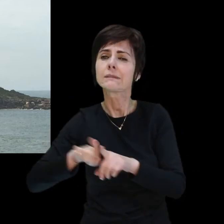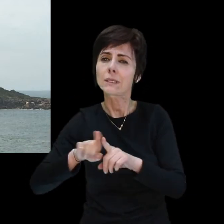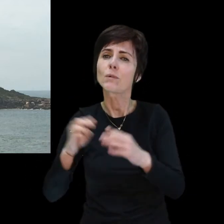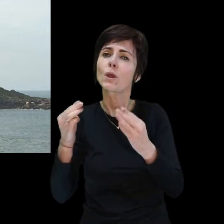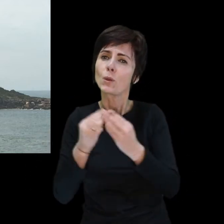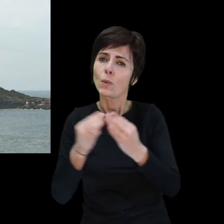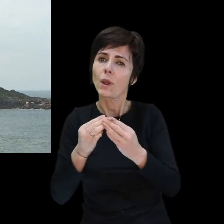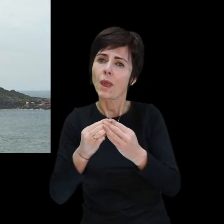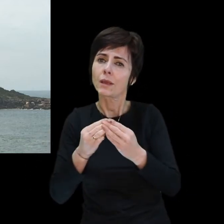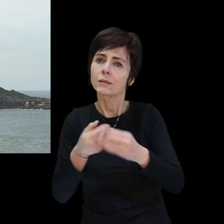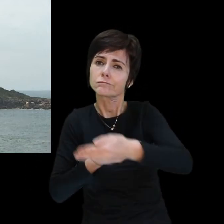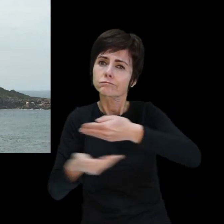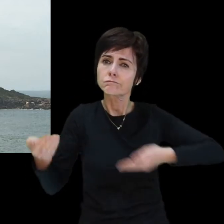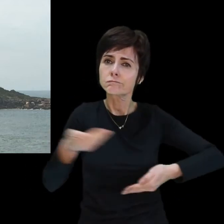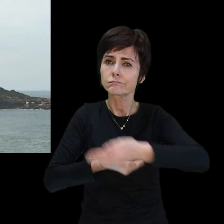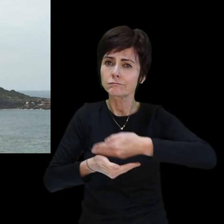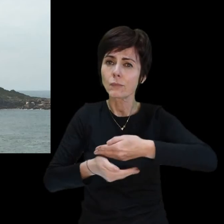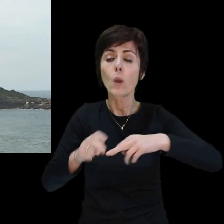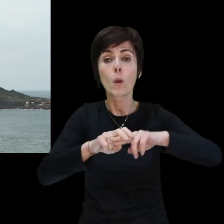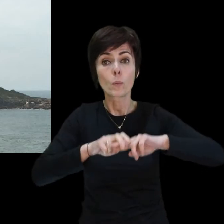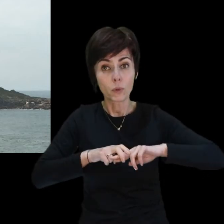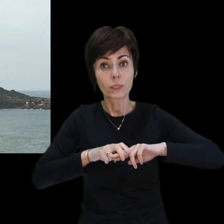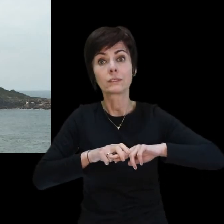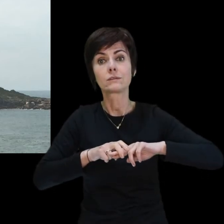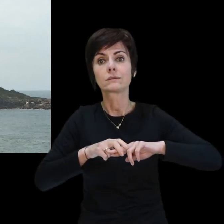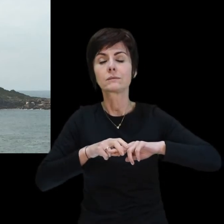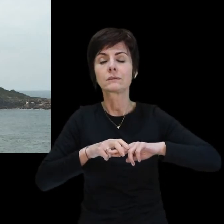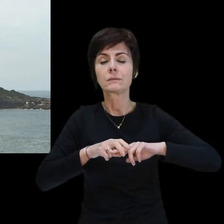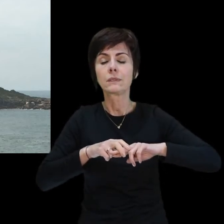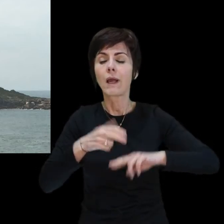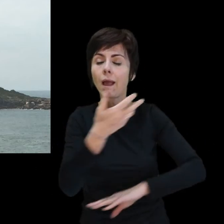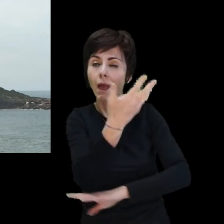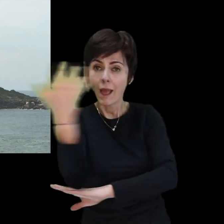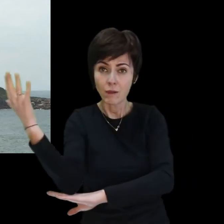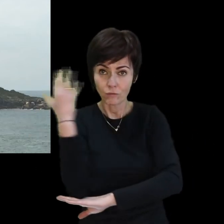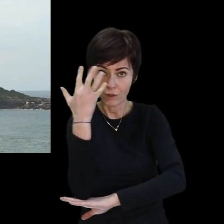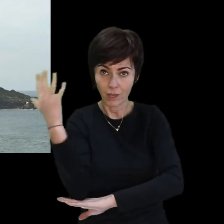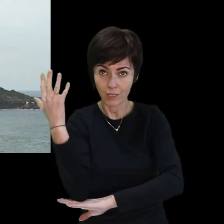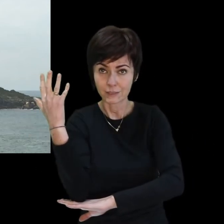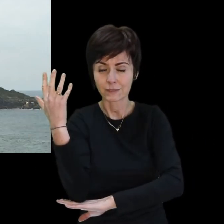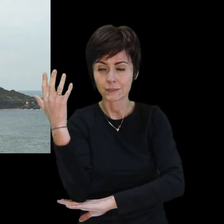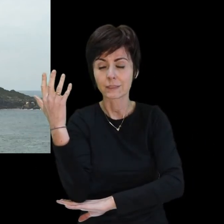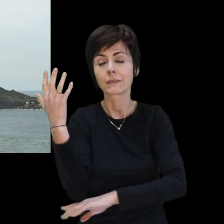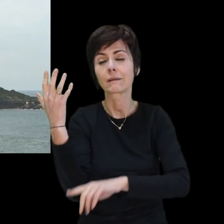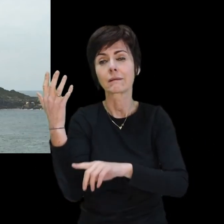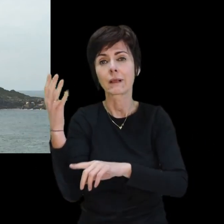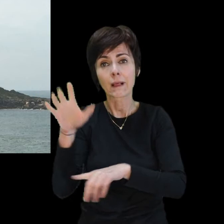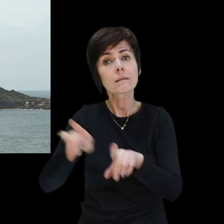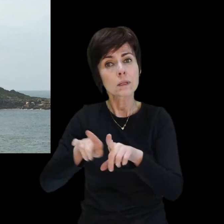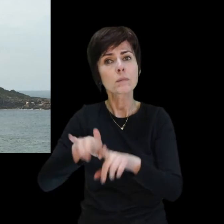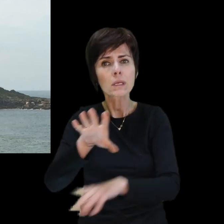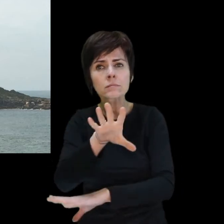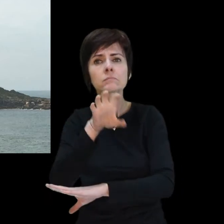da fotossíntese, liberando oxigênio para a atmosfera. Agora, a verdade é que as florestas, as